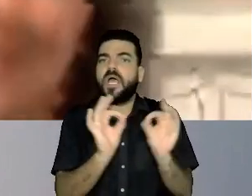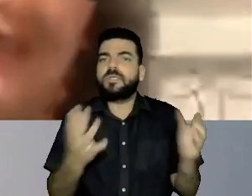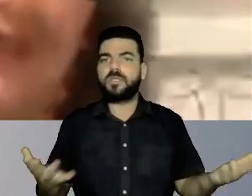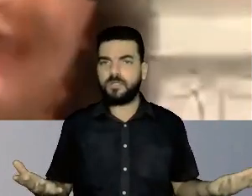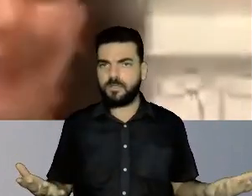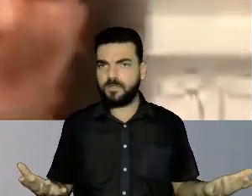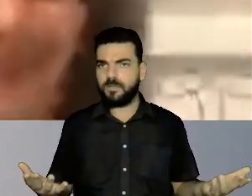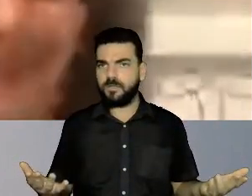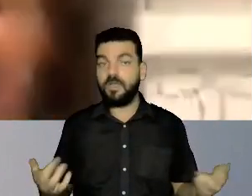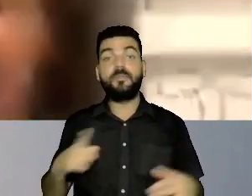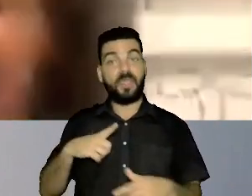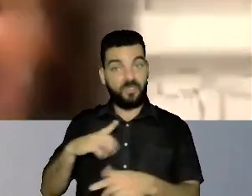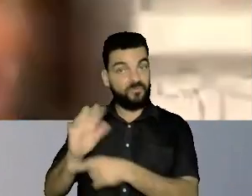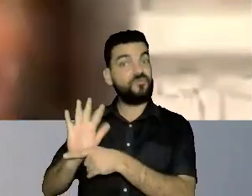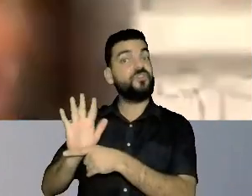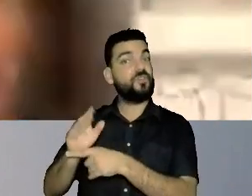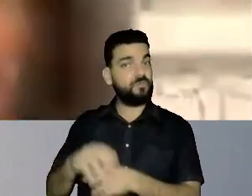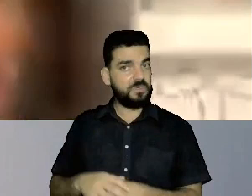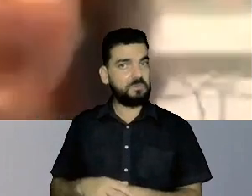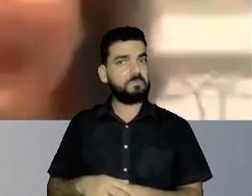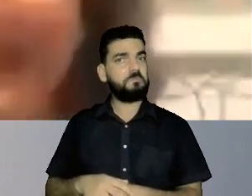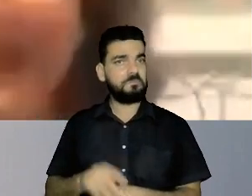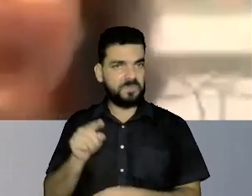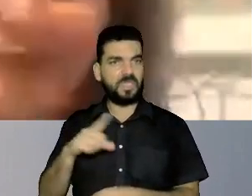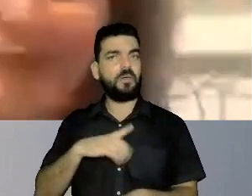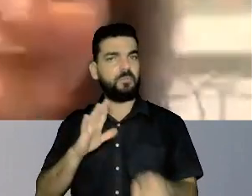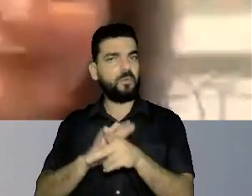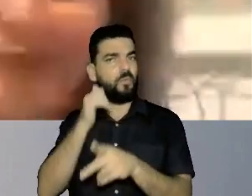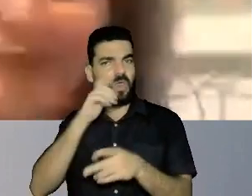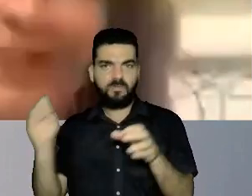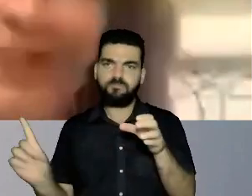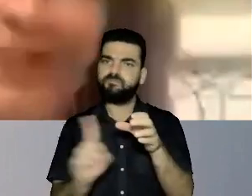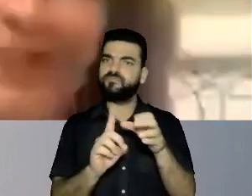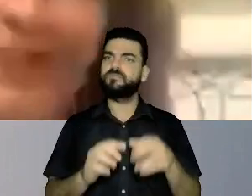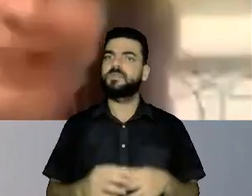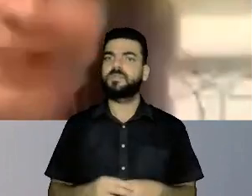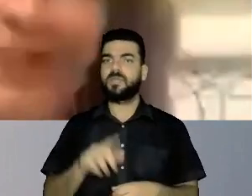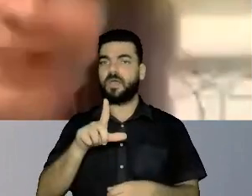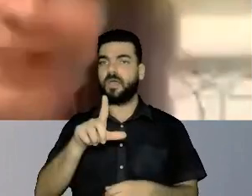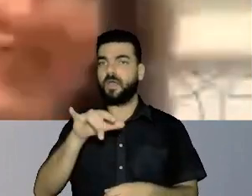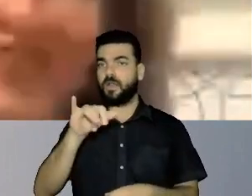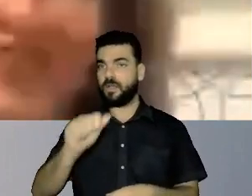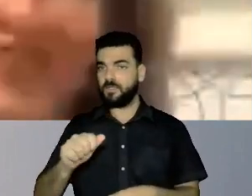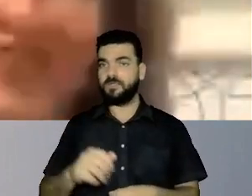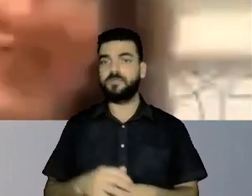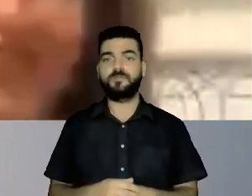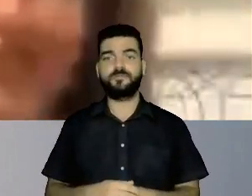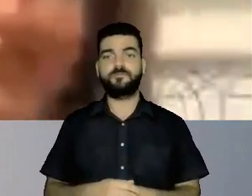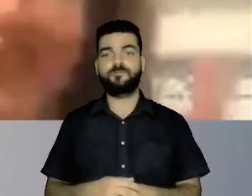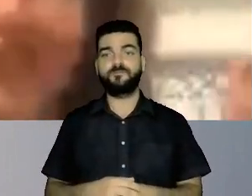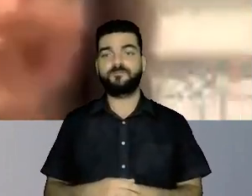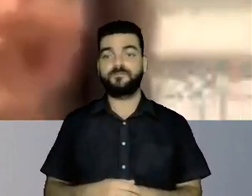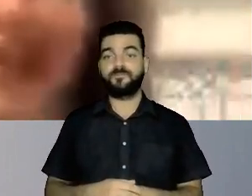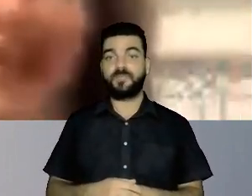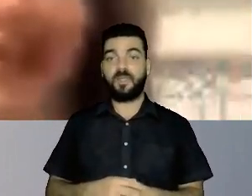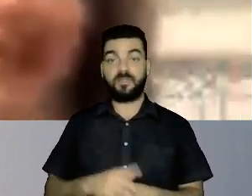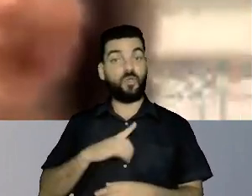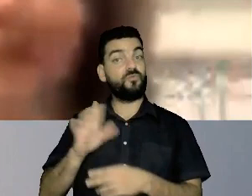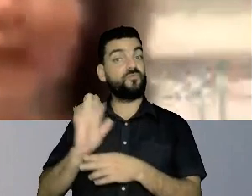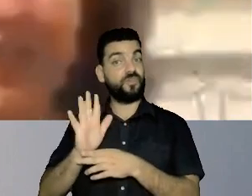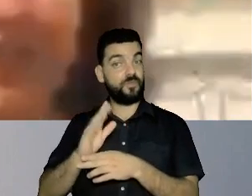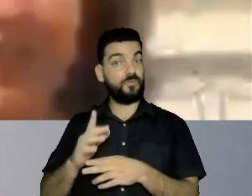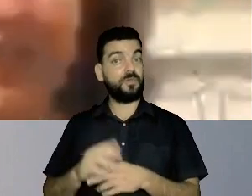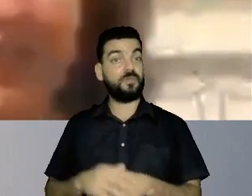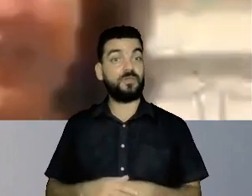foram feitas pela Lia de Itamaracá? A Lia está no filme Bacurau, agora ele faz uma homenagem a ela aparece lá, é